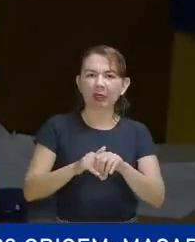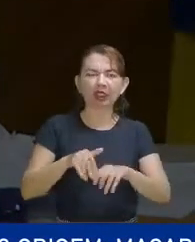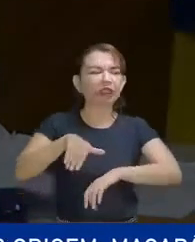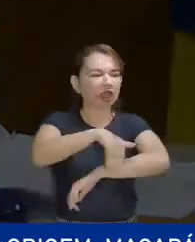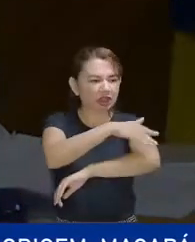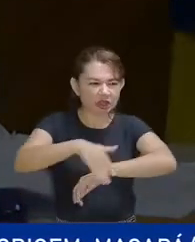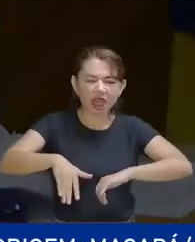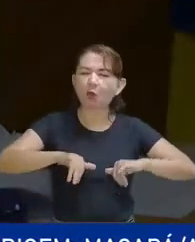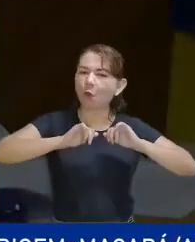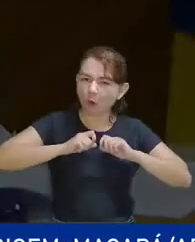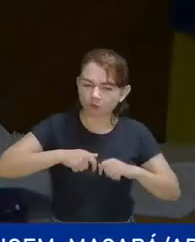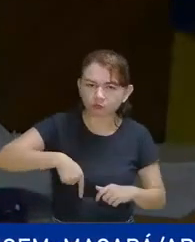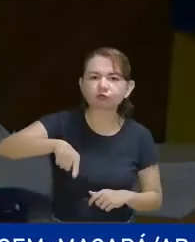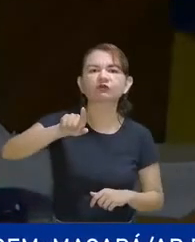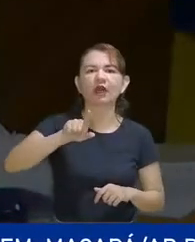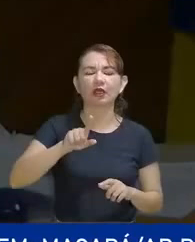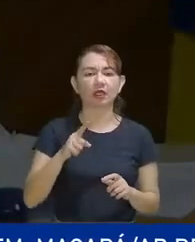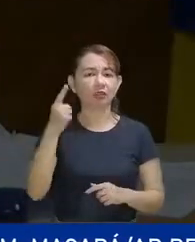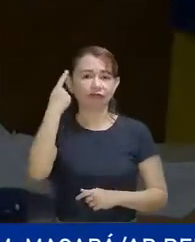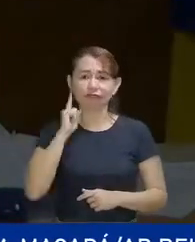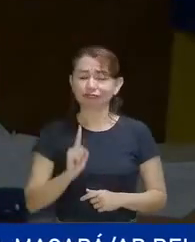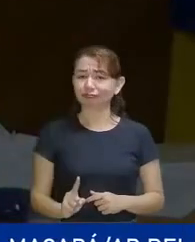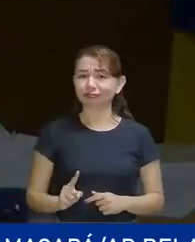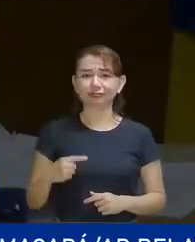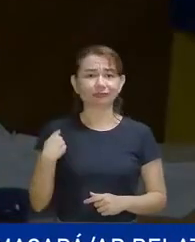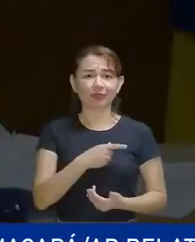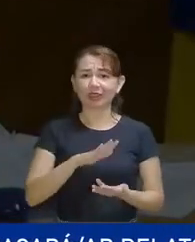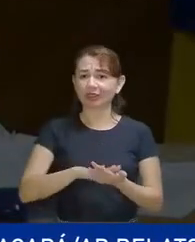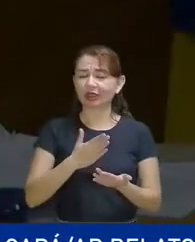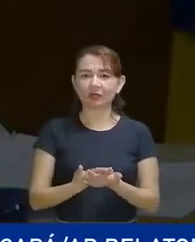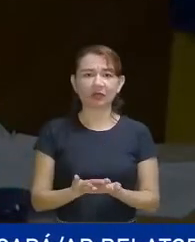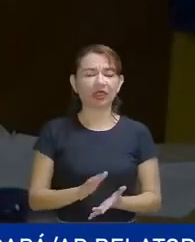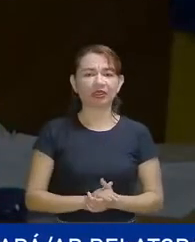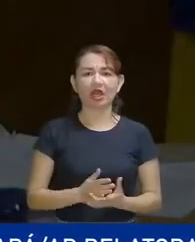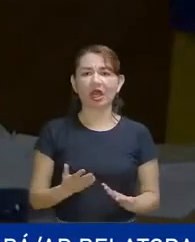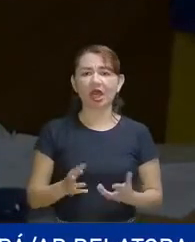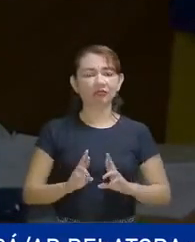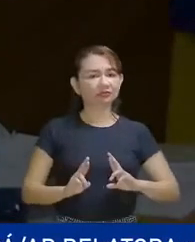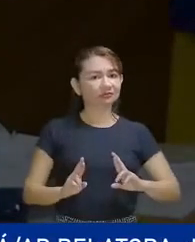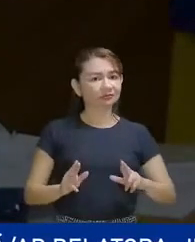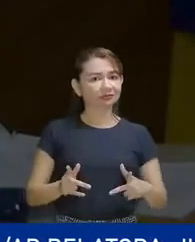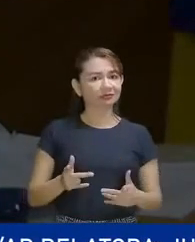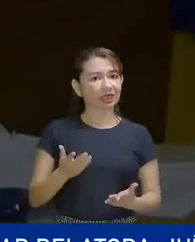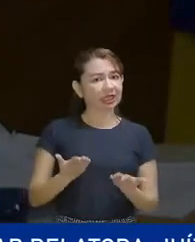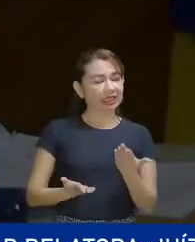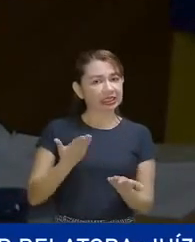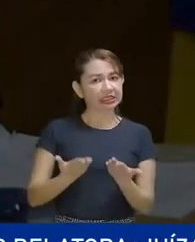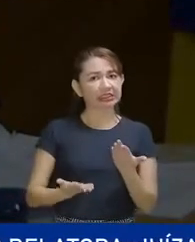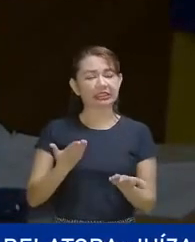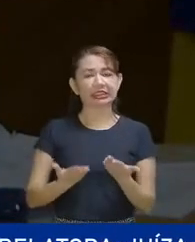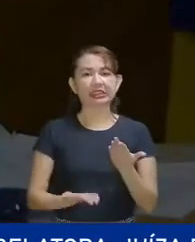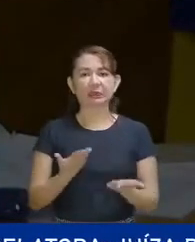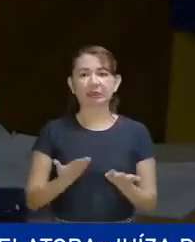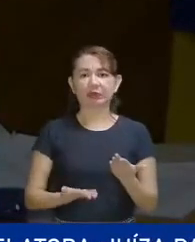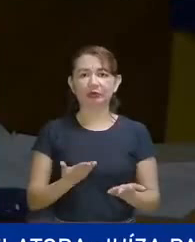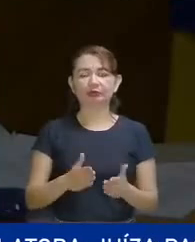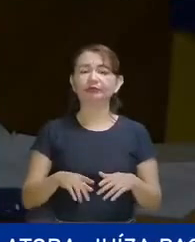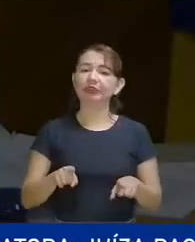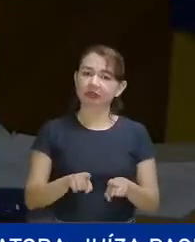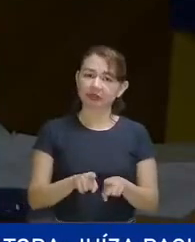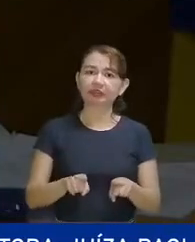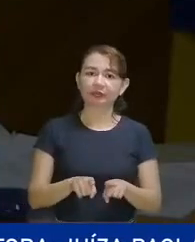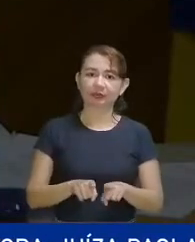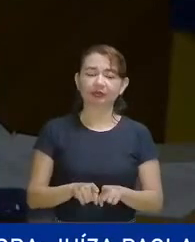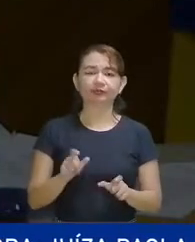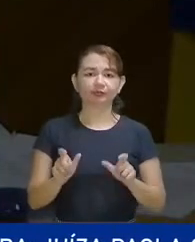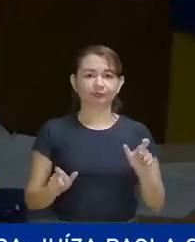rua, nós temos que realmente que interpretar com razoabilidade diante dessas circunstâncias todas, inclusive diante da pessoa que